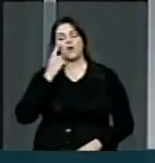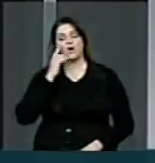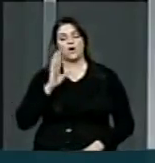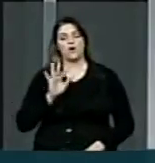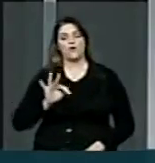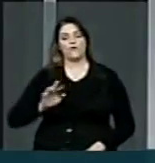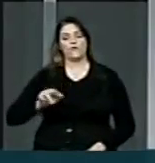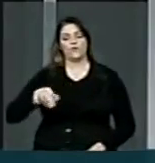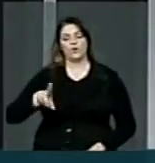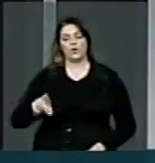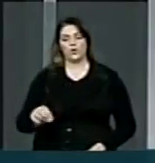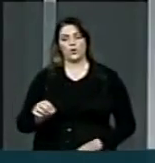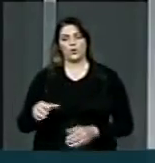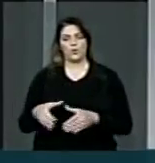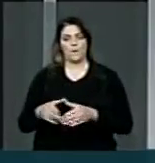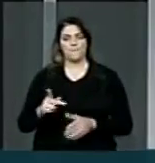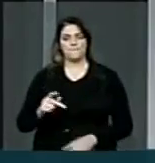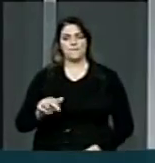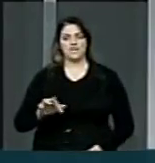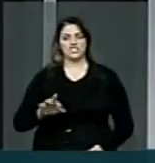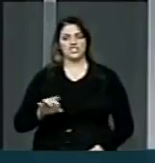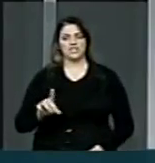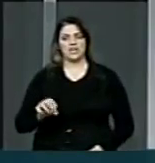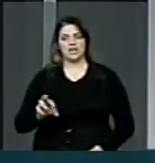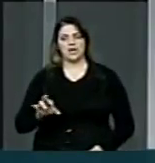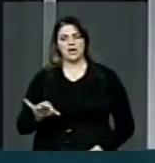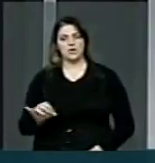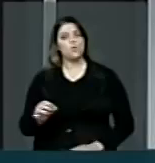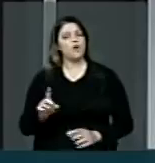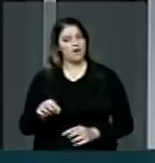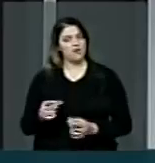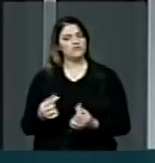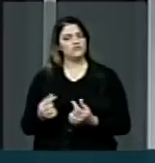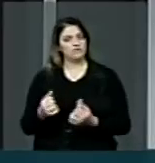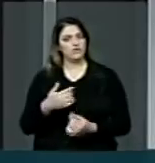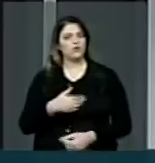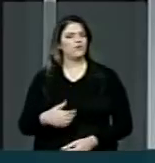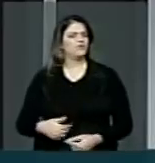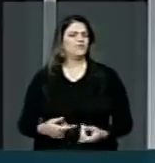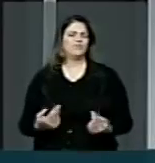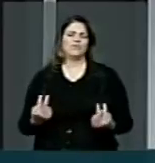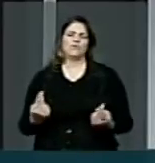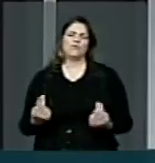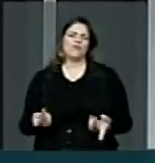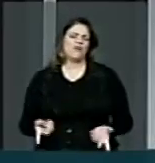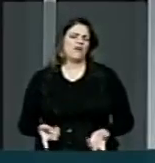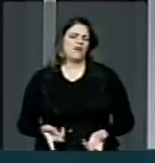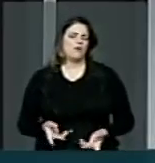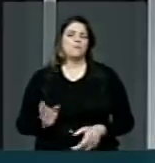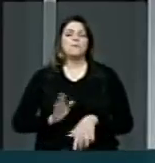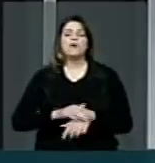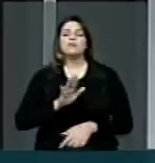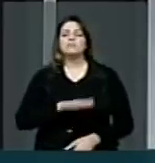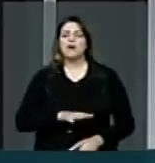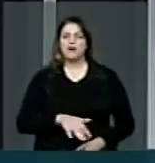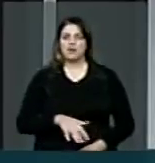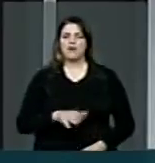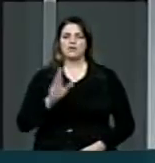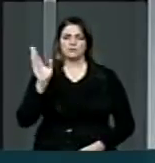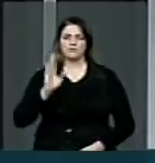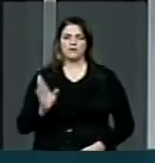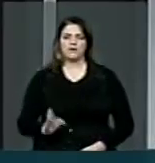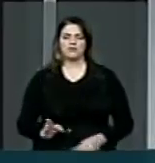fundo partidário também é dinheiro público. É a mesma coisa, dinheiro público é mais barato para o país